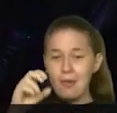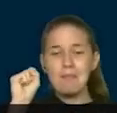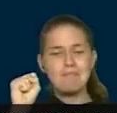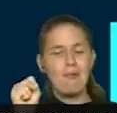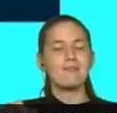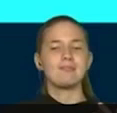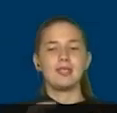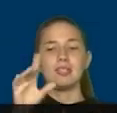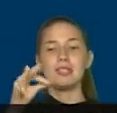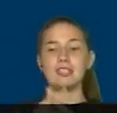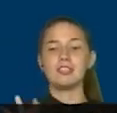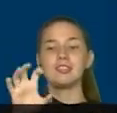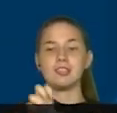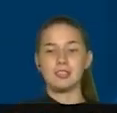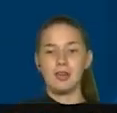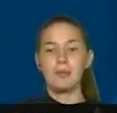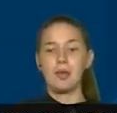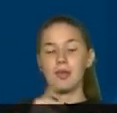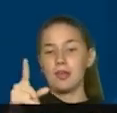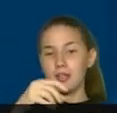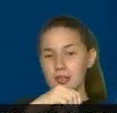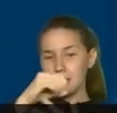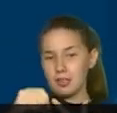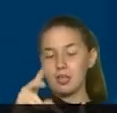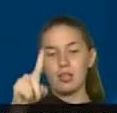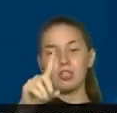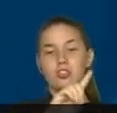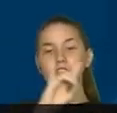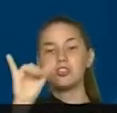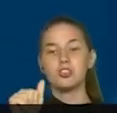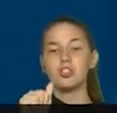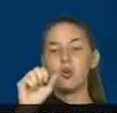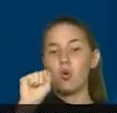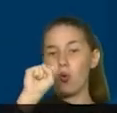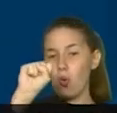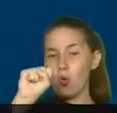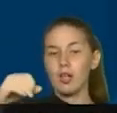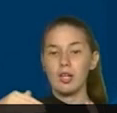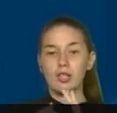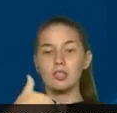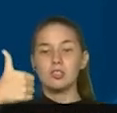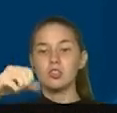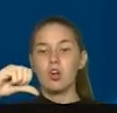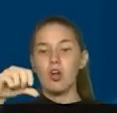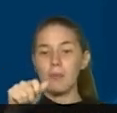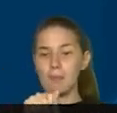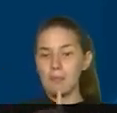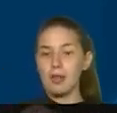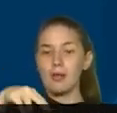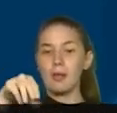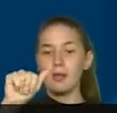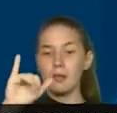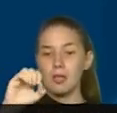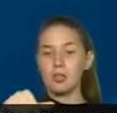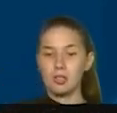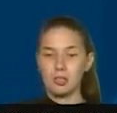programar. As inscrições para o Exame Nacional do Ensino Médio serão realizadas de 8 a 19 de maio